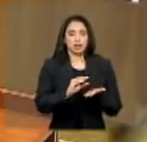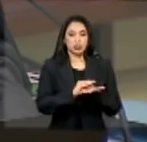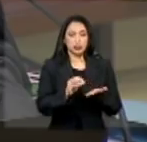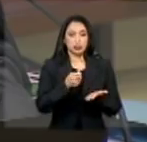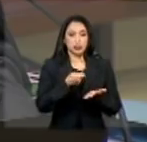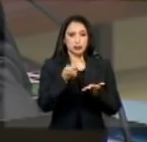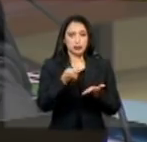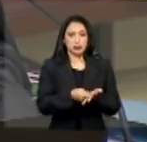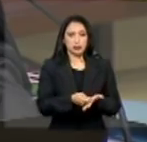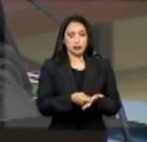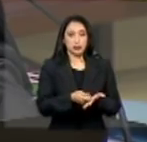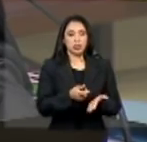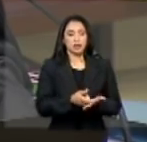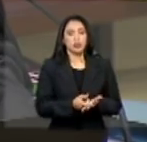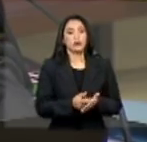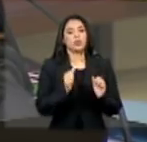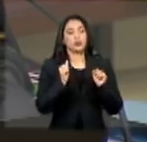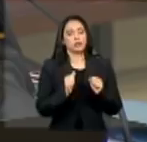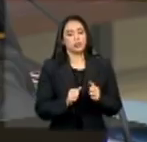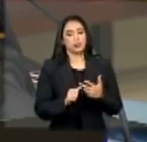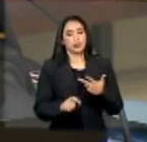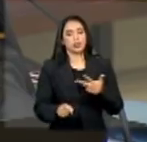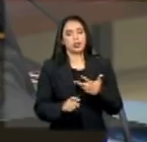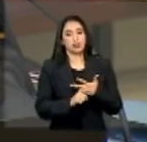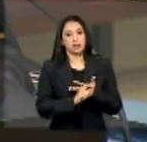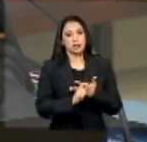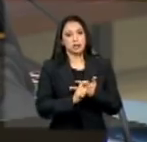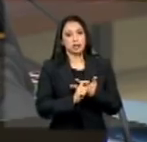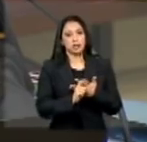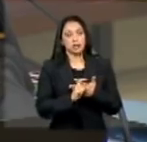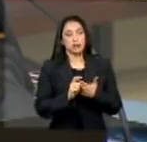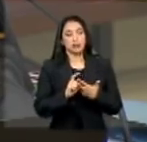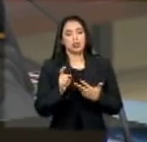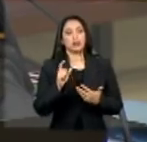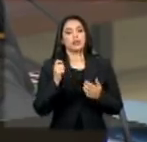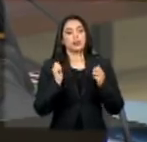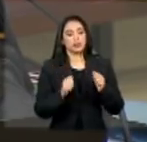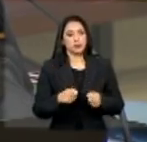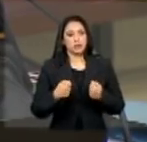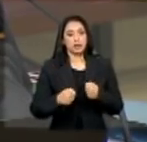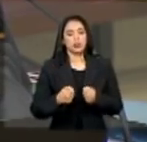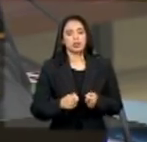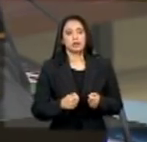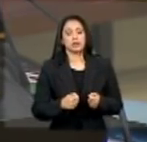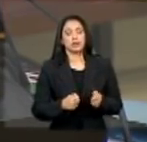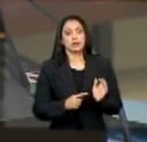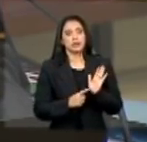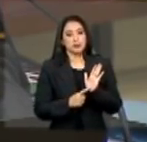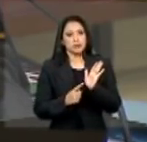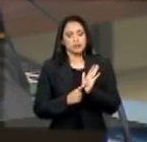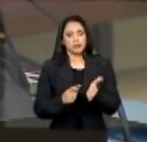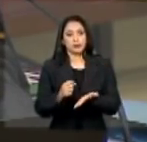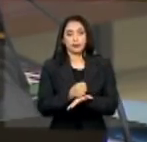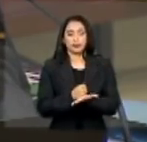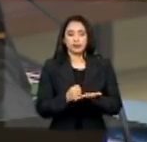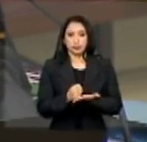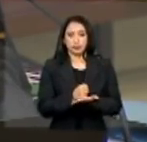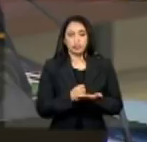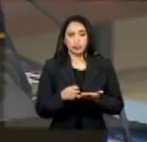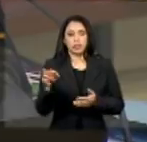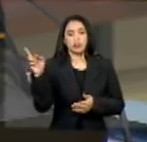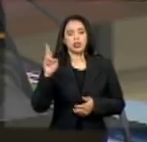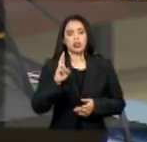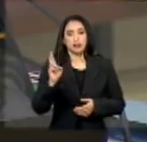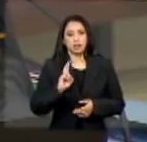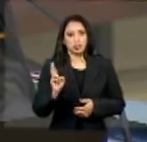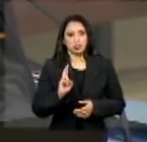o poder executivo no entanto se pronunciar de forma fundamentada acerca das razões pela qual pelas